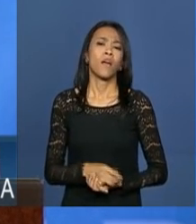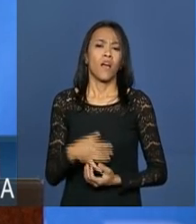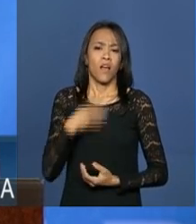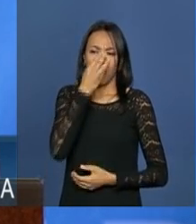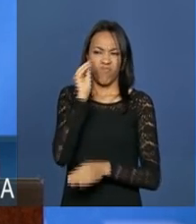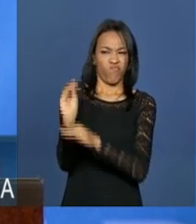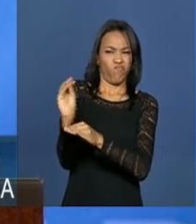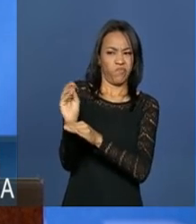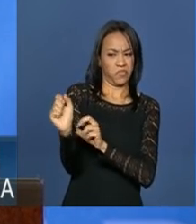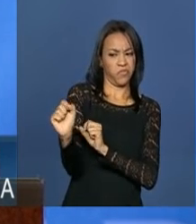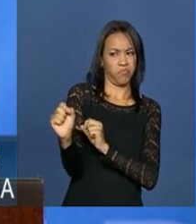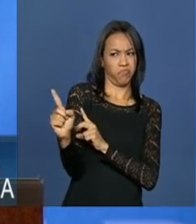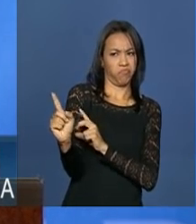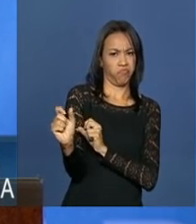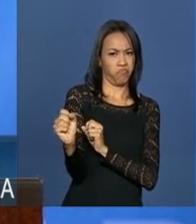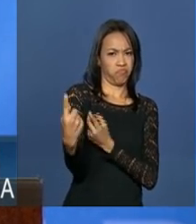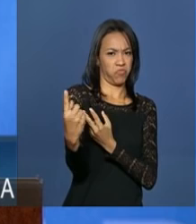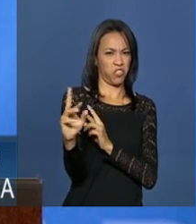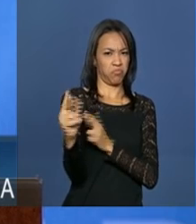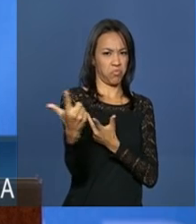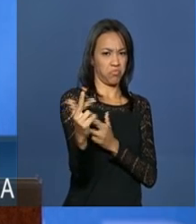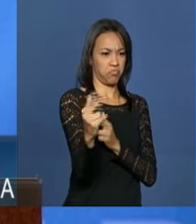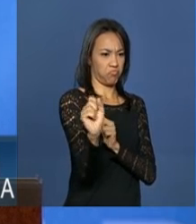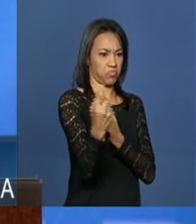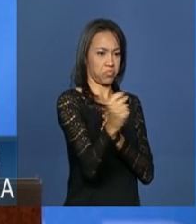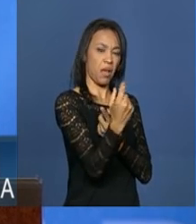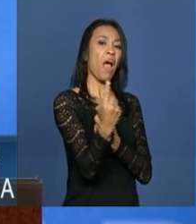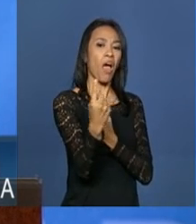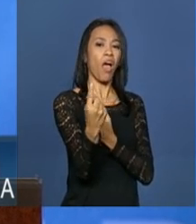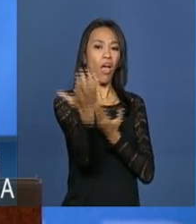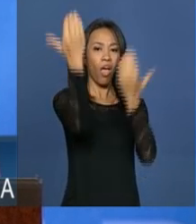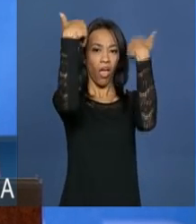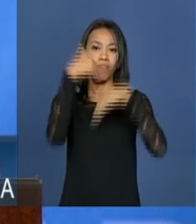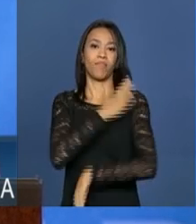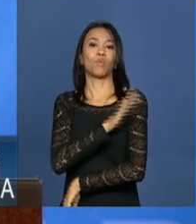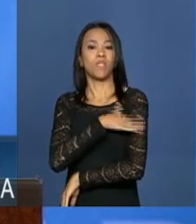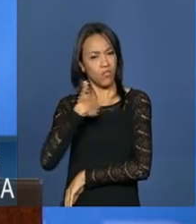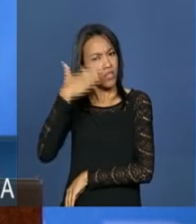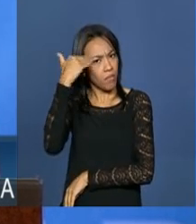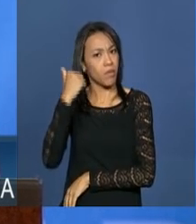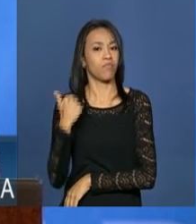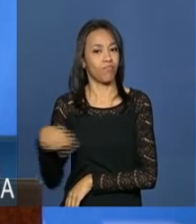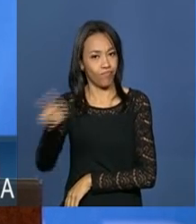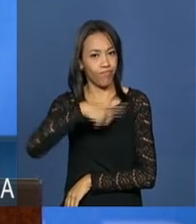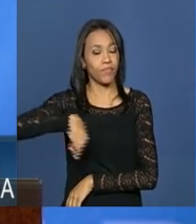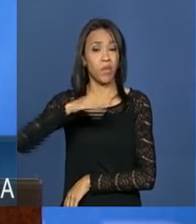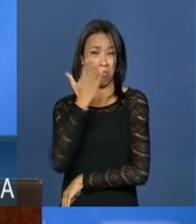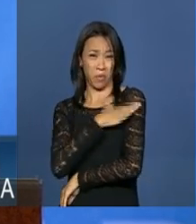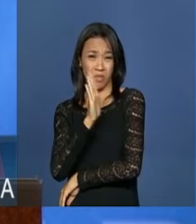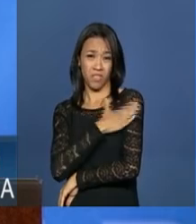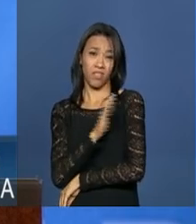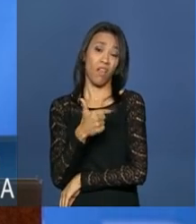diferenças está na origem do preconceito. A gente sabe disso. O preconceito é